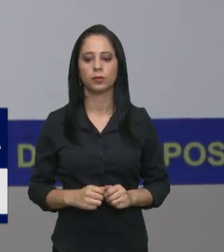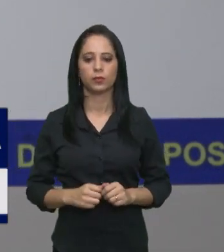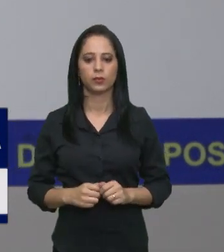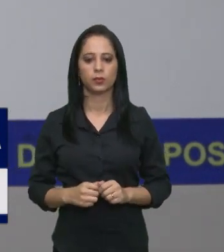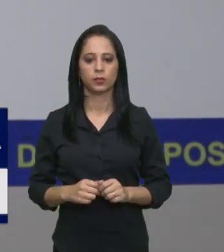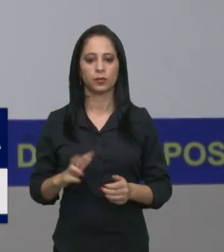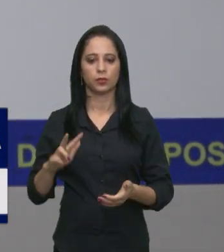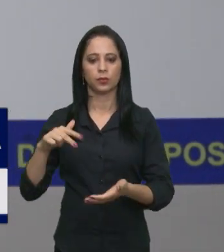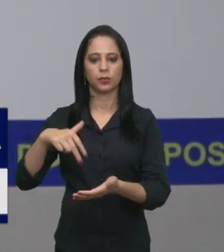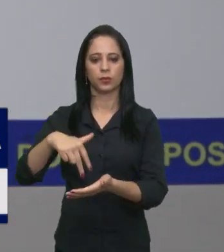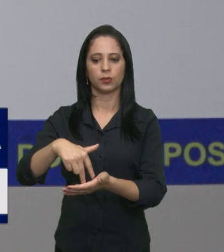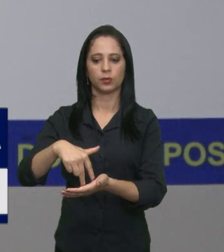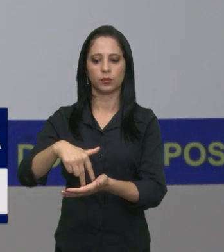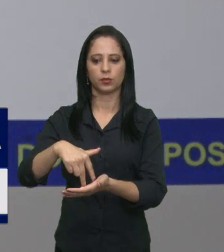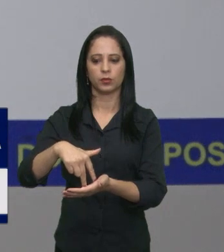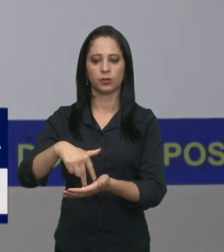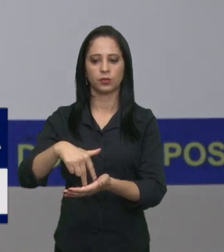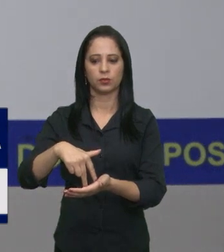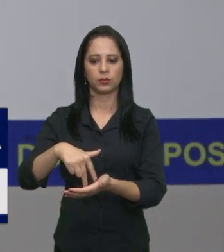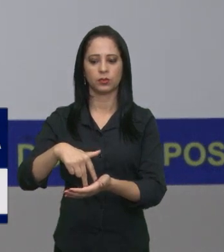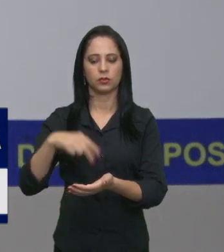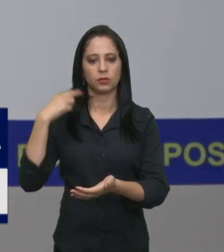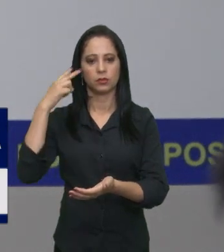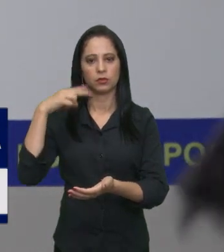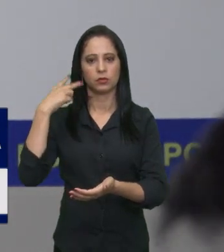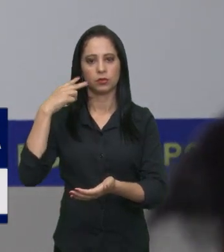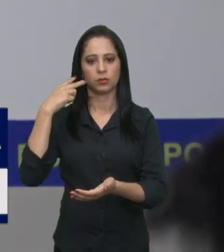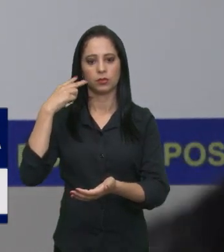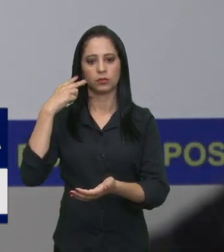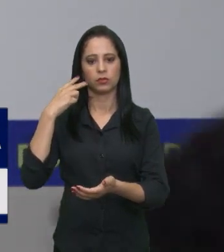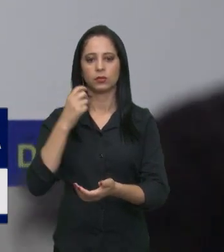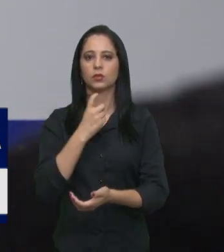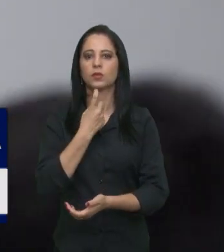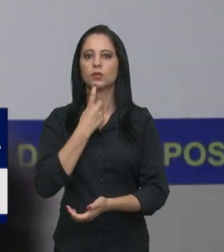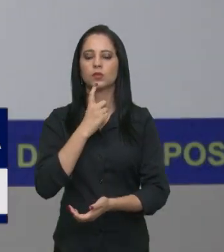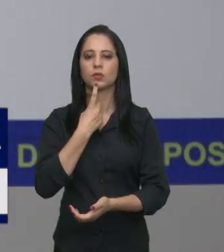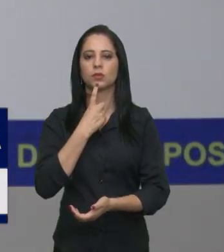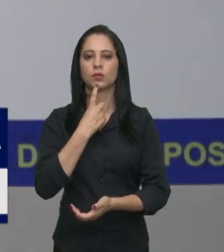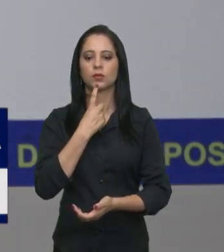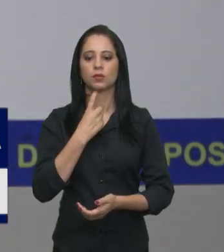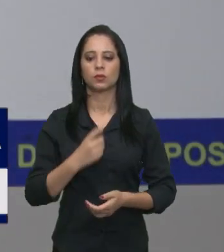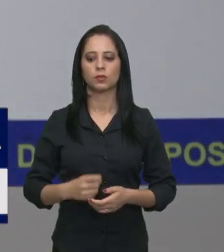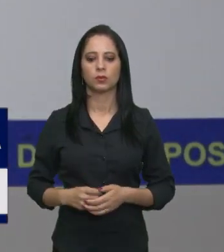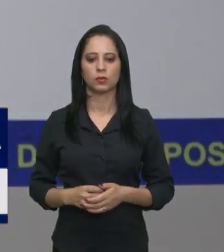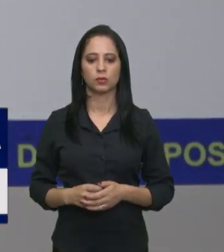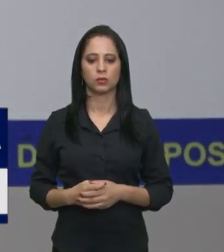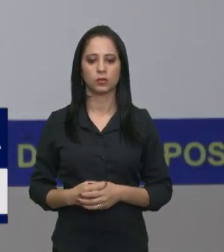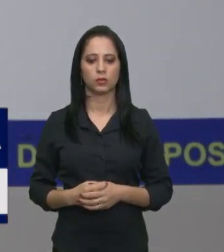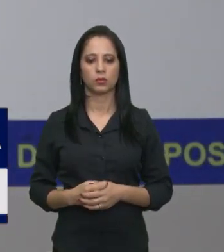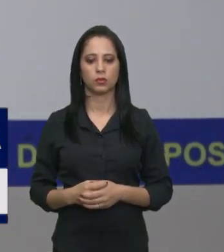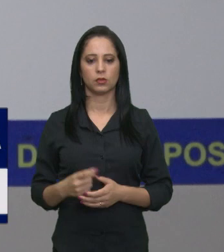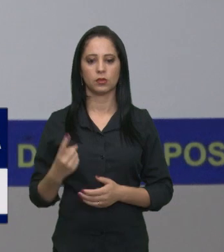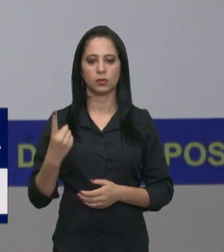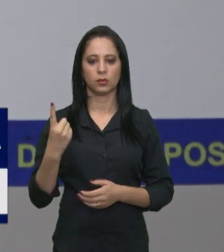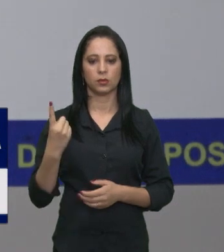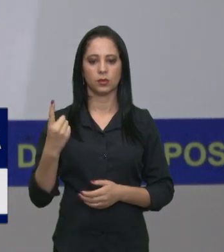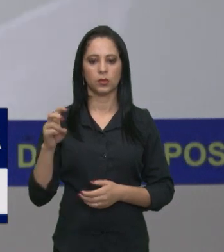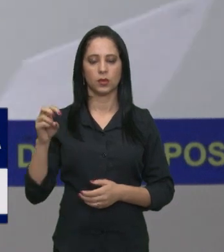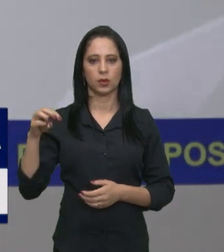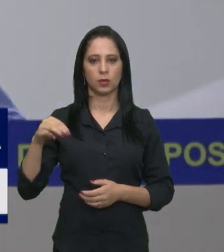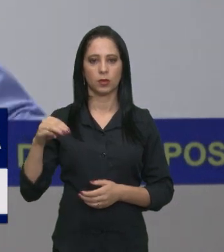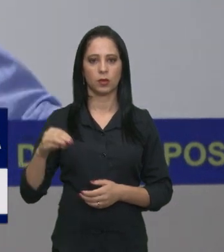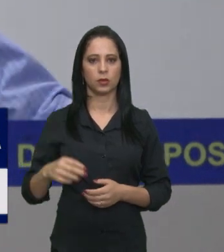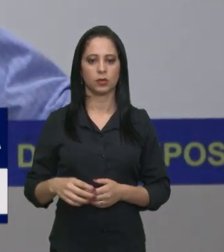Inscrito para falar no processo, vereador Juvenil, com tempo de 15, né? 15